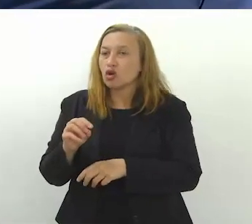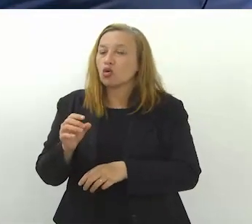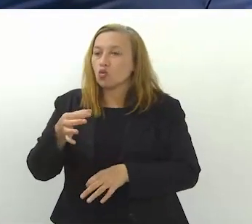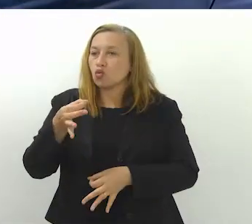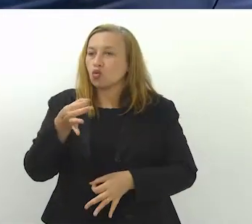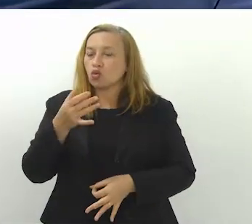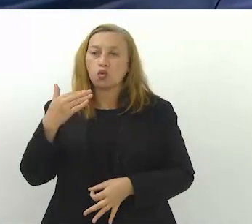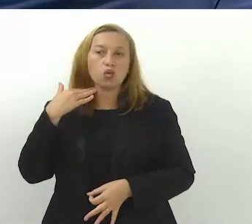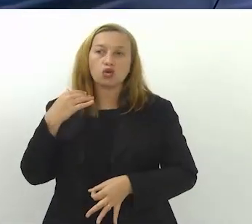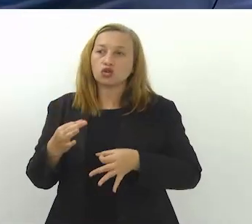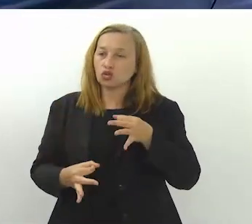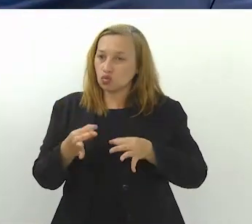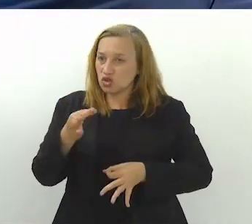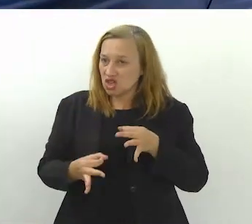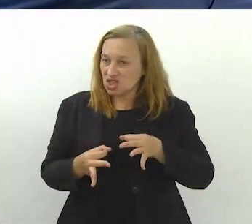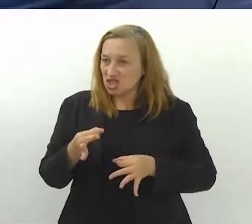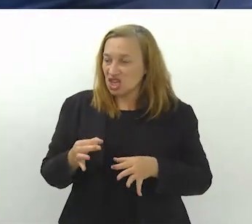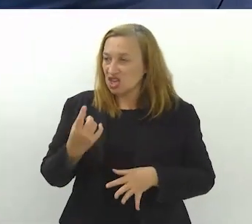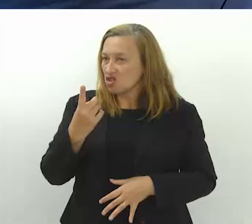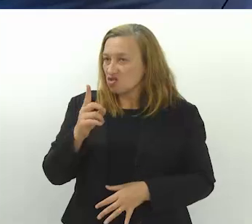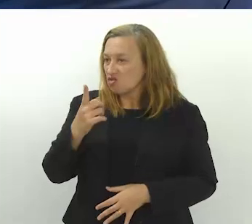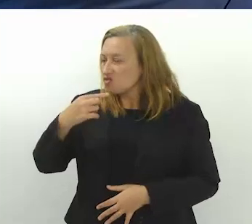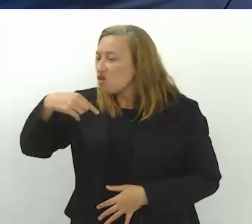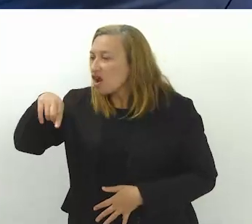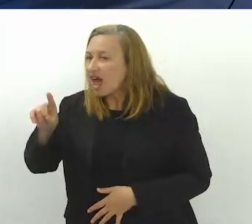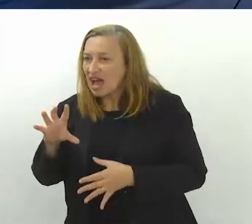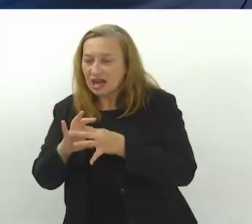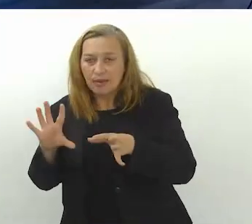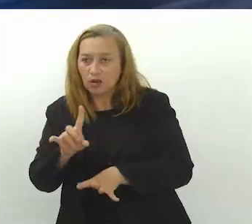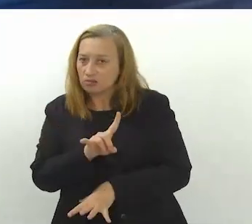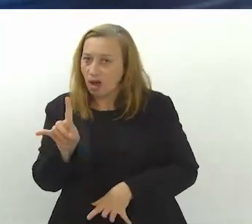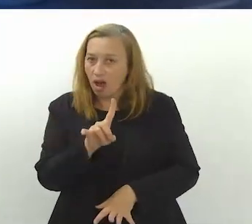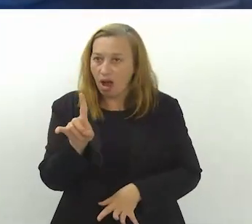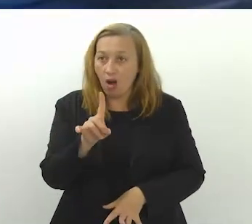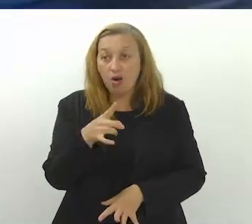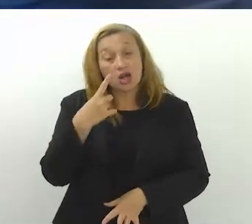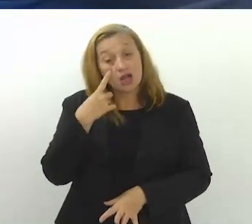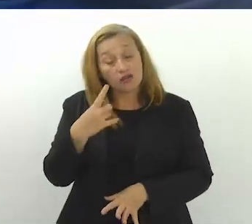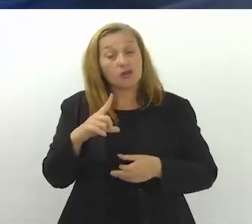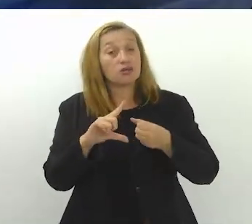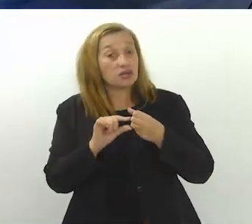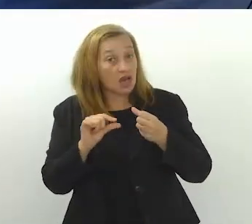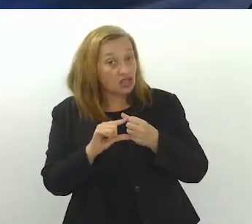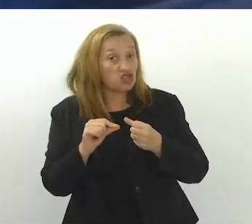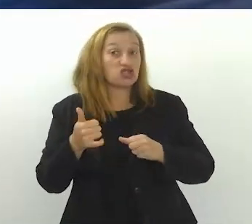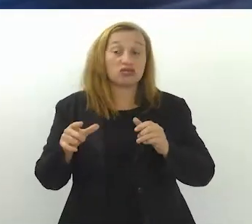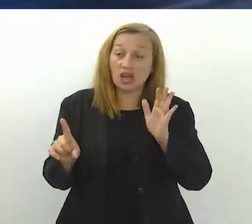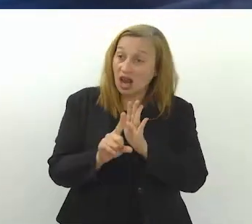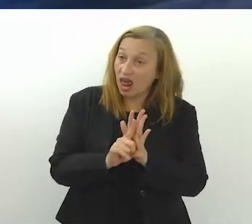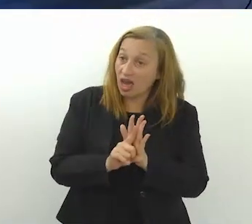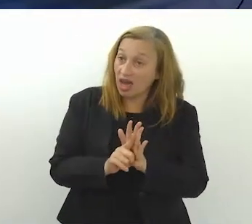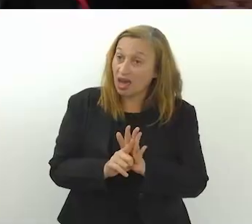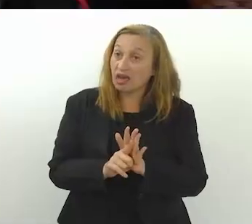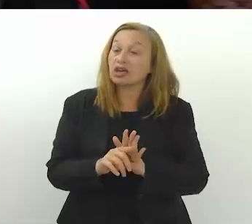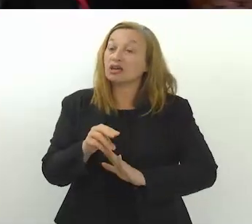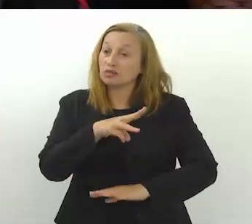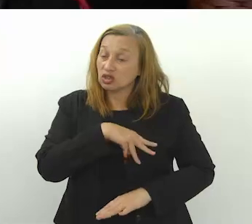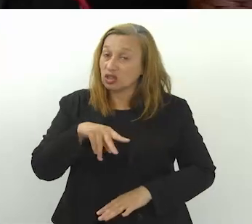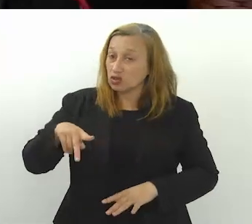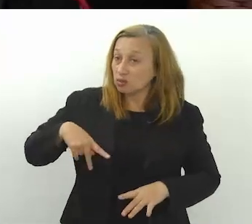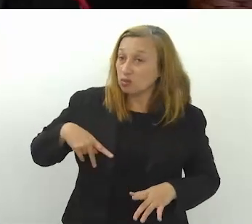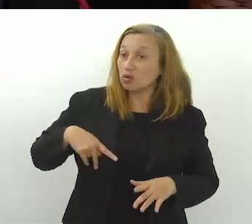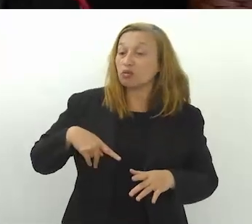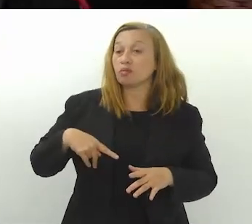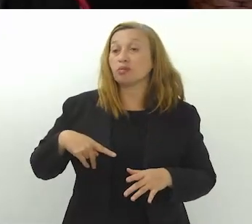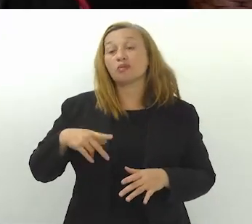juiz do torcedor, ele não foi lá a bel prazer e soltou, não. Ele viu os artigos da lei, demora do Ministério